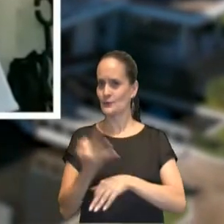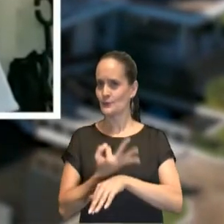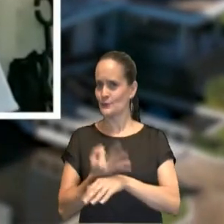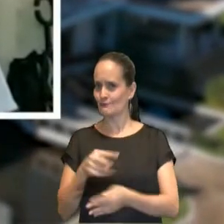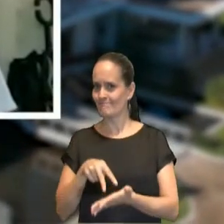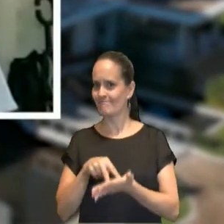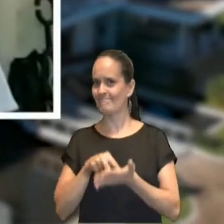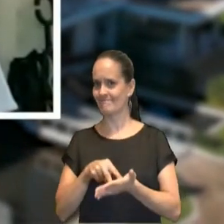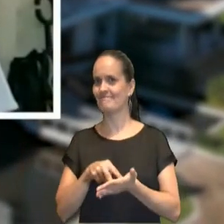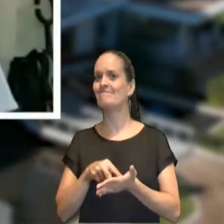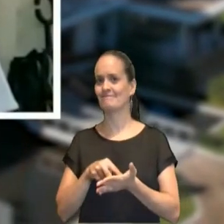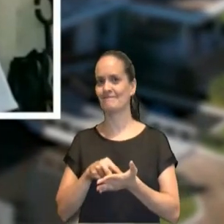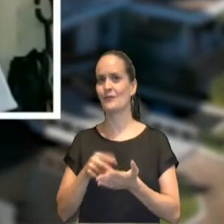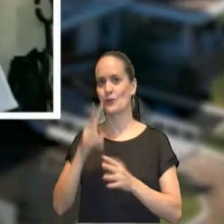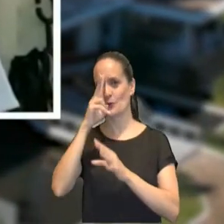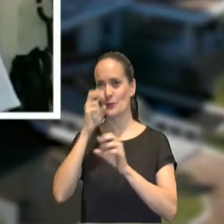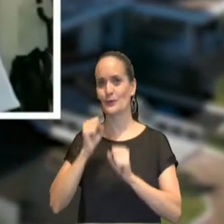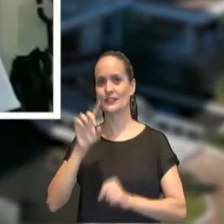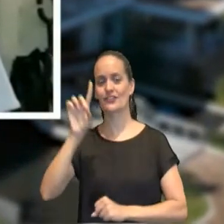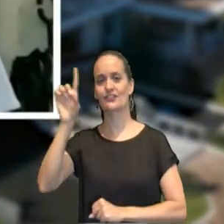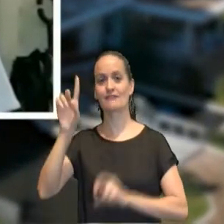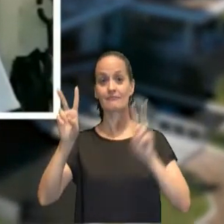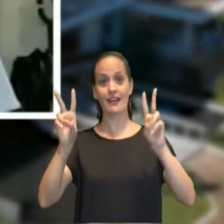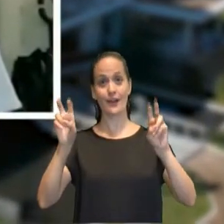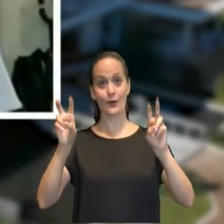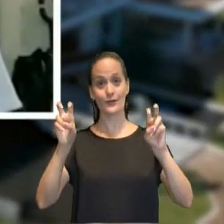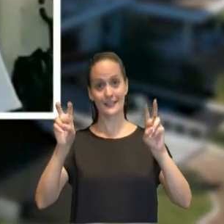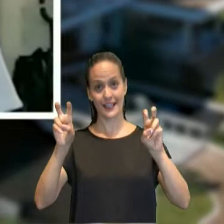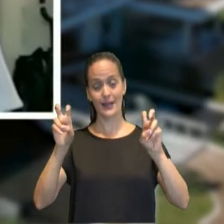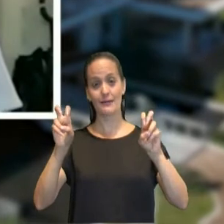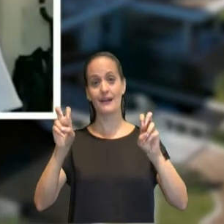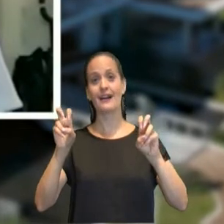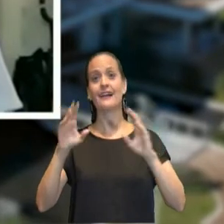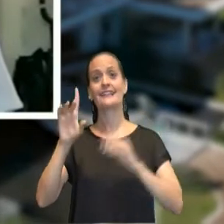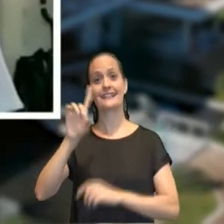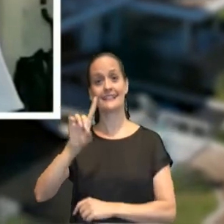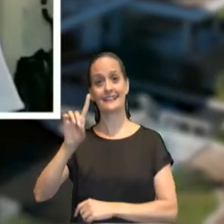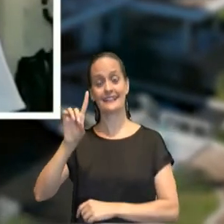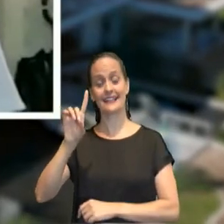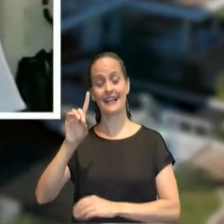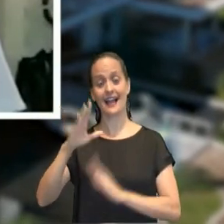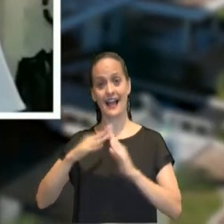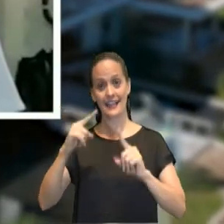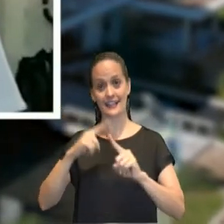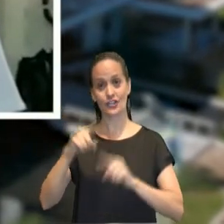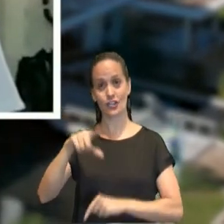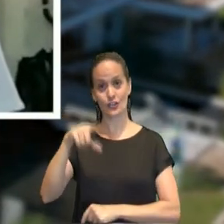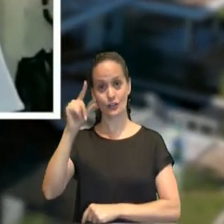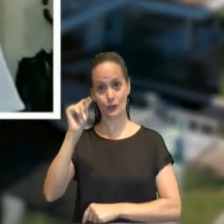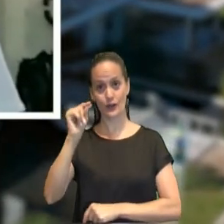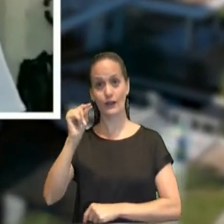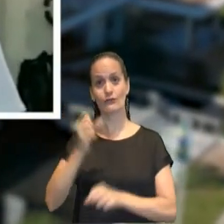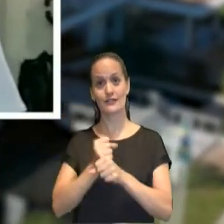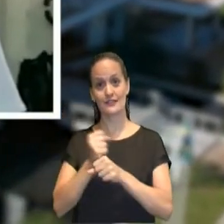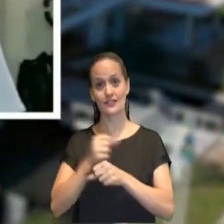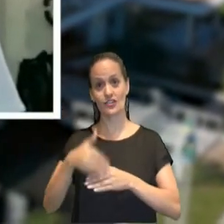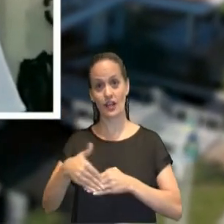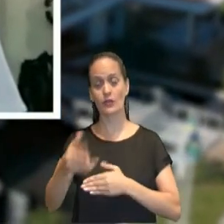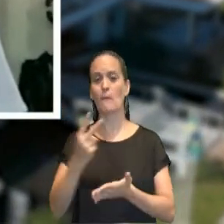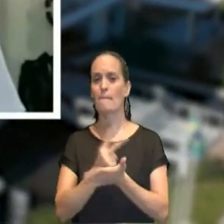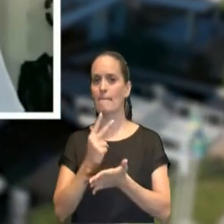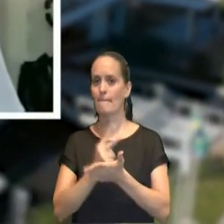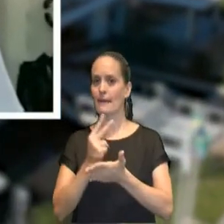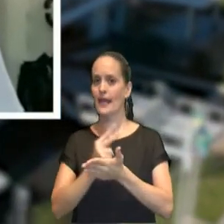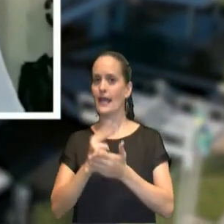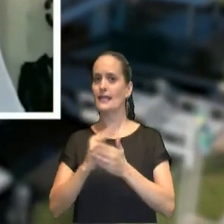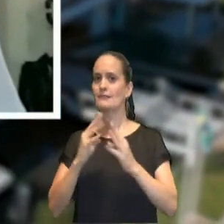Deus. Este é o tema que a Igreja Memorial trouxe para o mês da Família Memorial. Em tempos de reclusão e isolamento social,